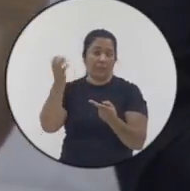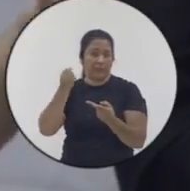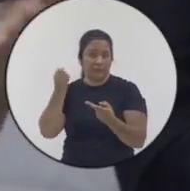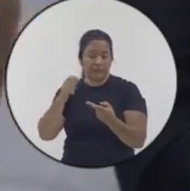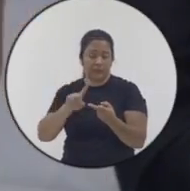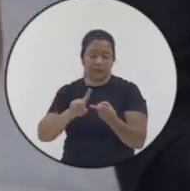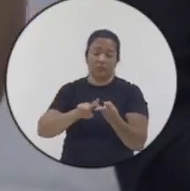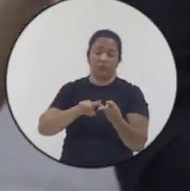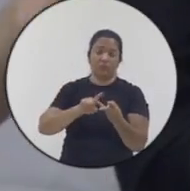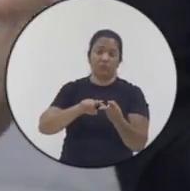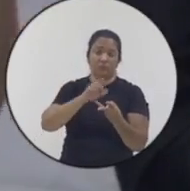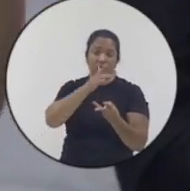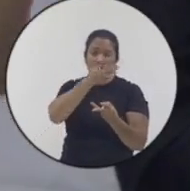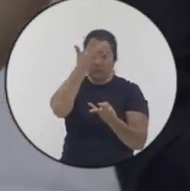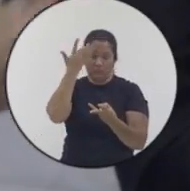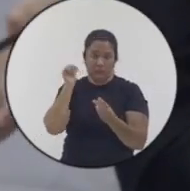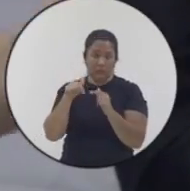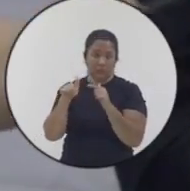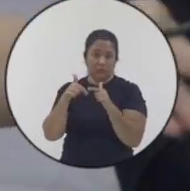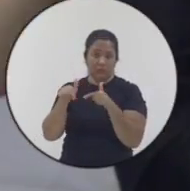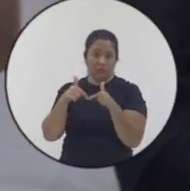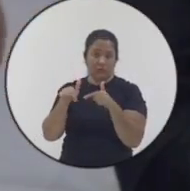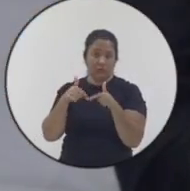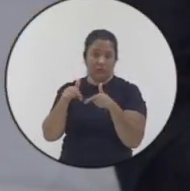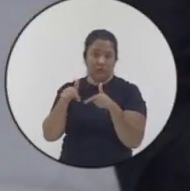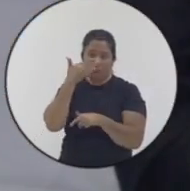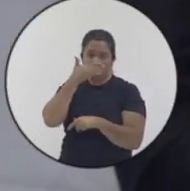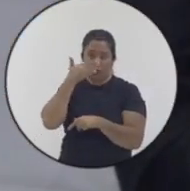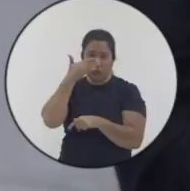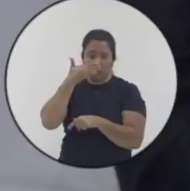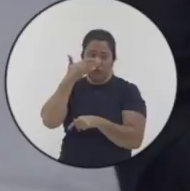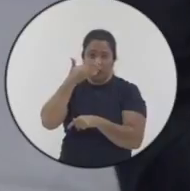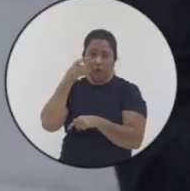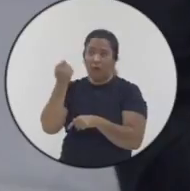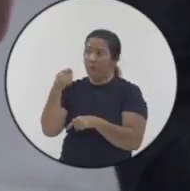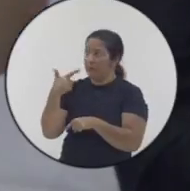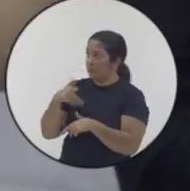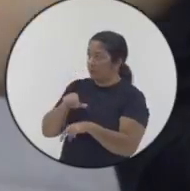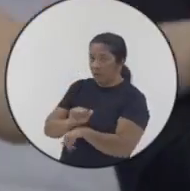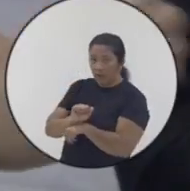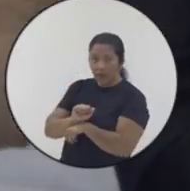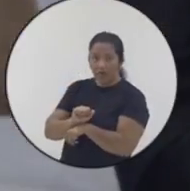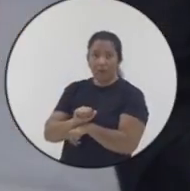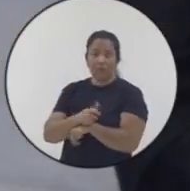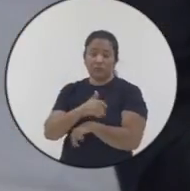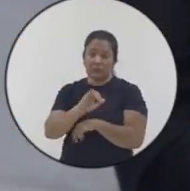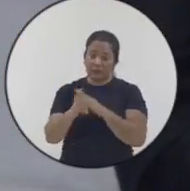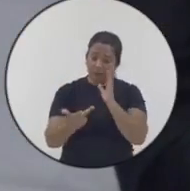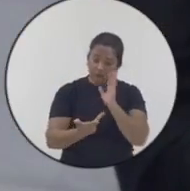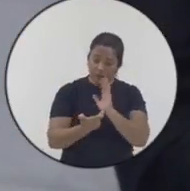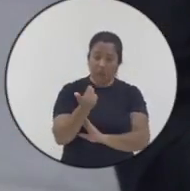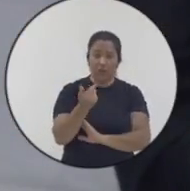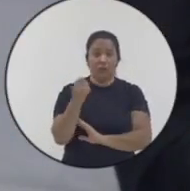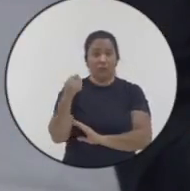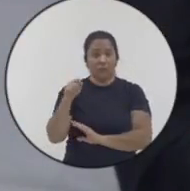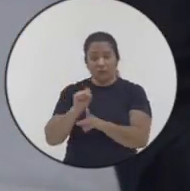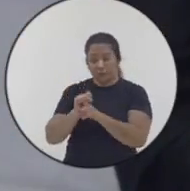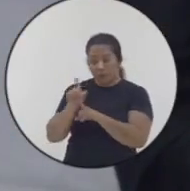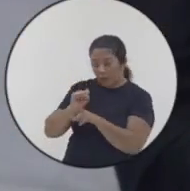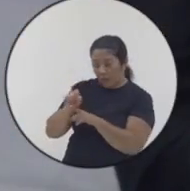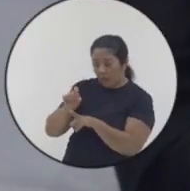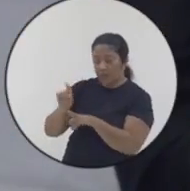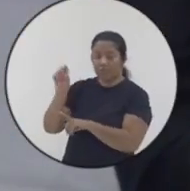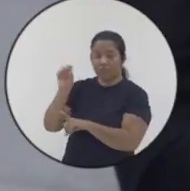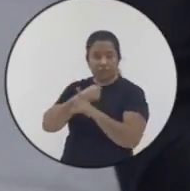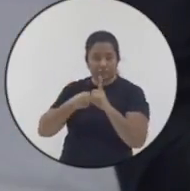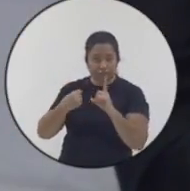pessoa que trabalha como autônoma na prostituição vai precisar parar um tempo. Então, como a gente vai pensar o aluguel social e tal, trazendo até um pouquinho